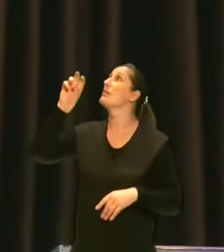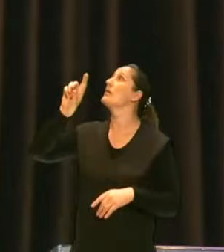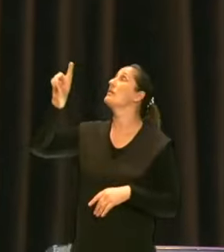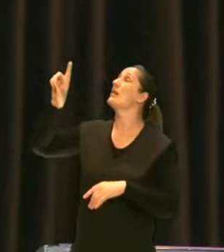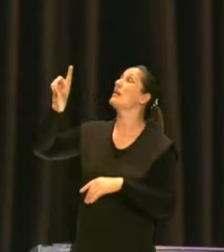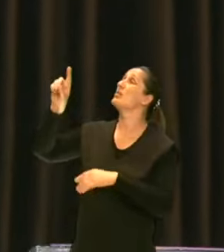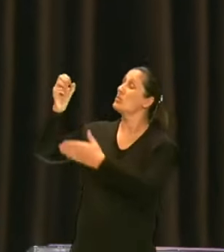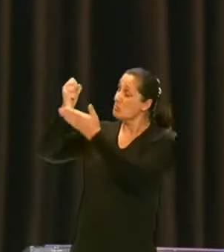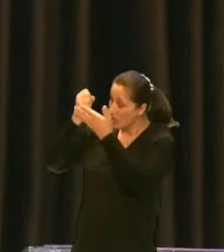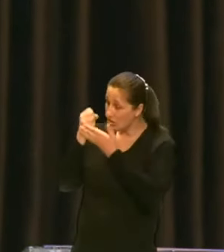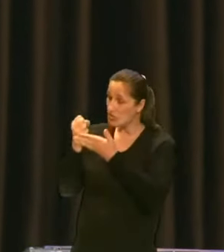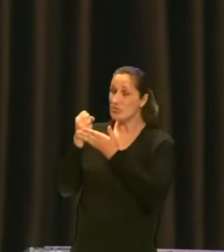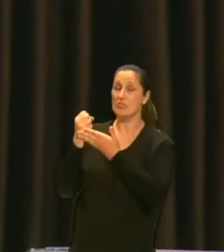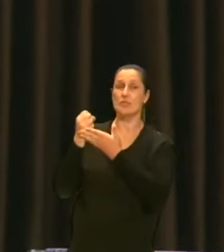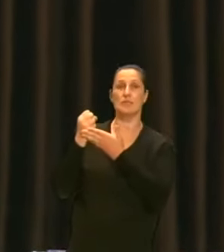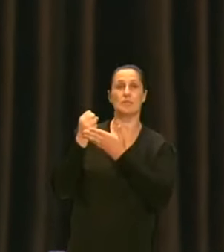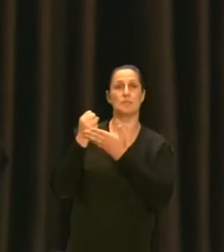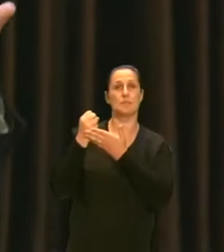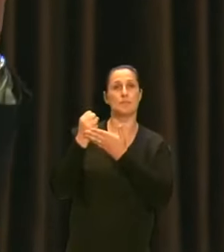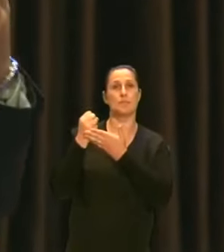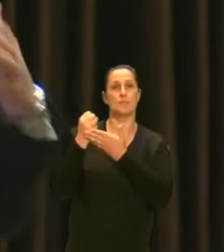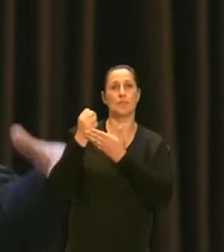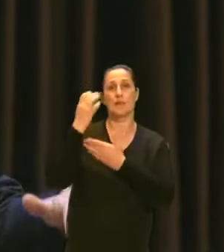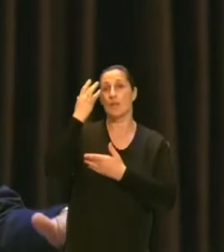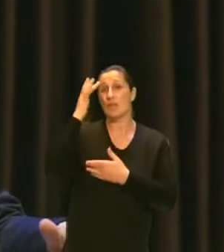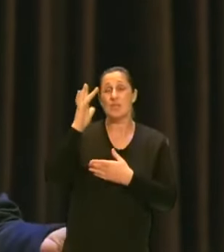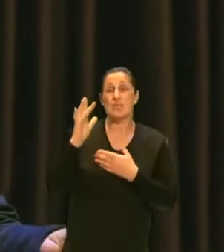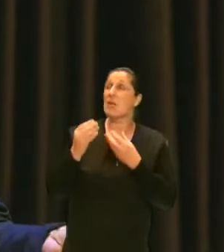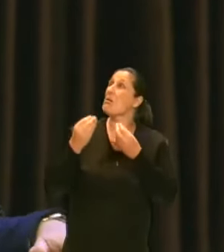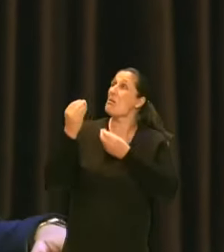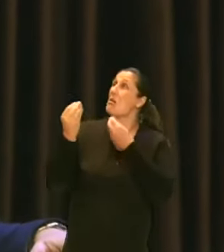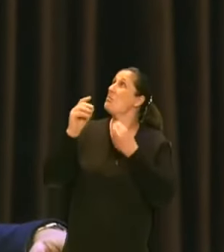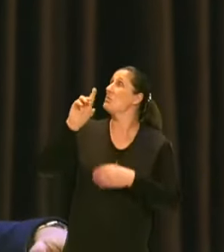berra, eu não sei como sair.